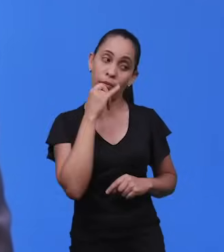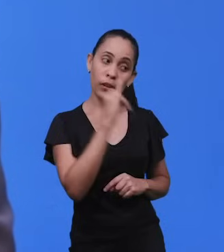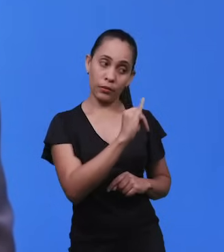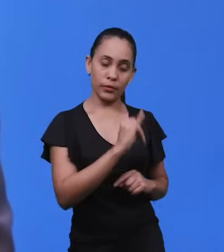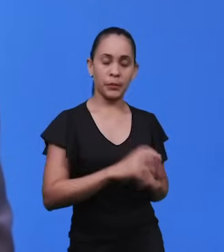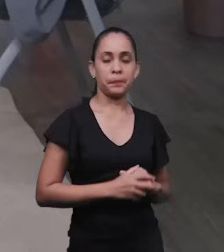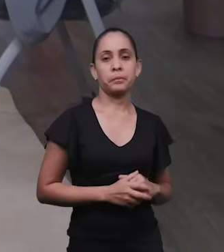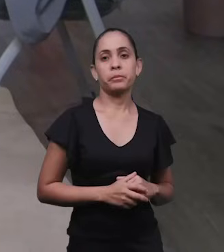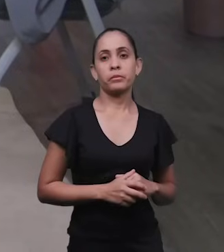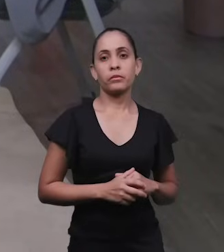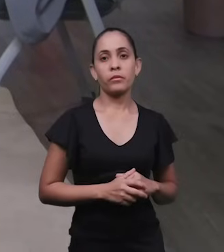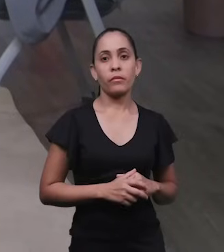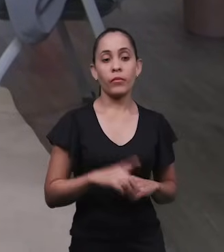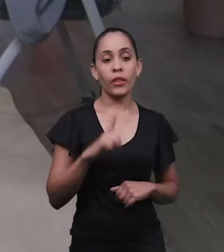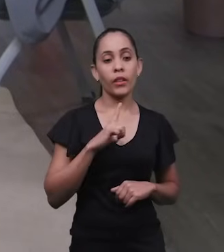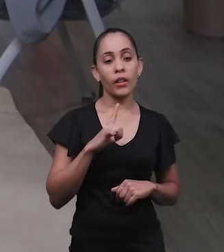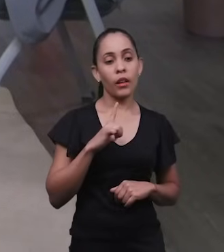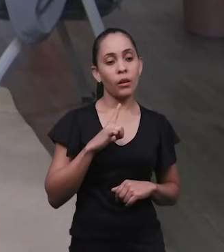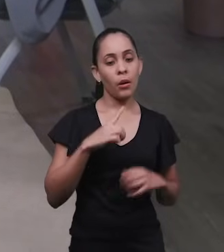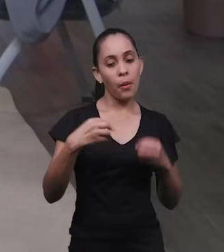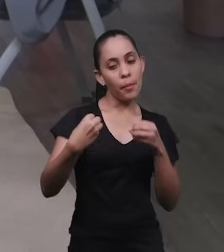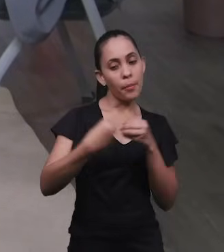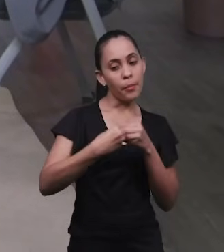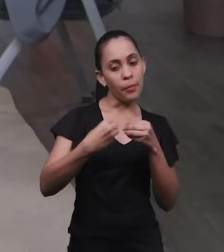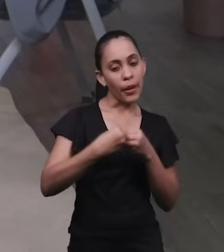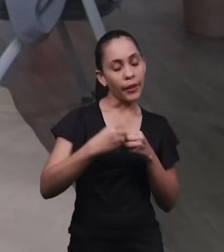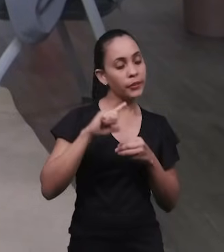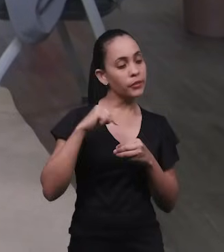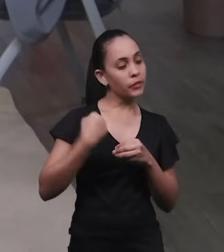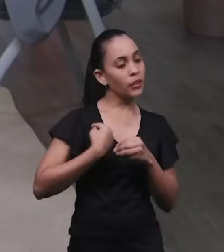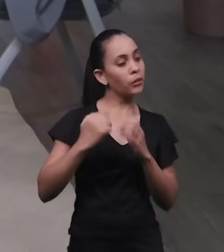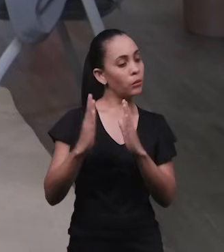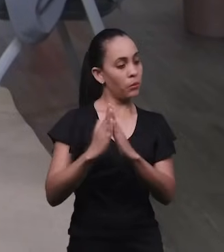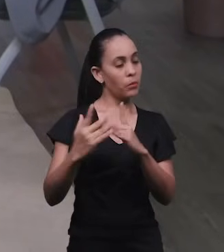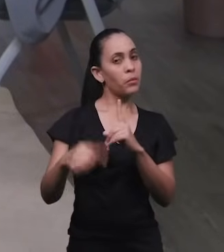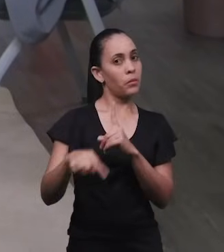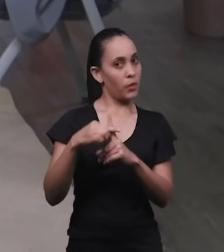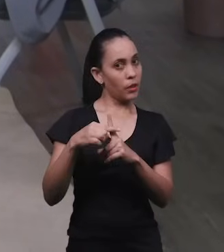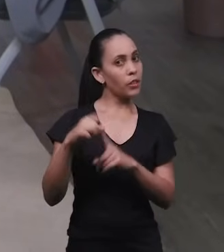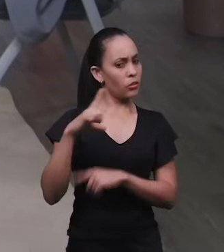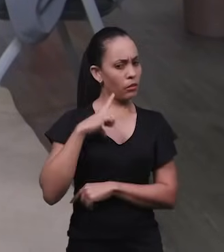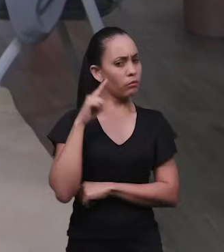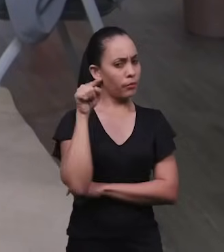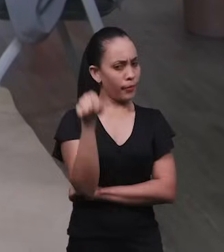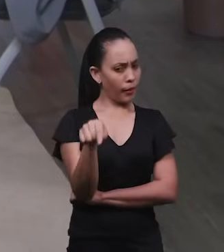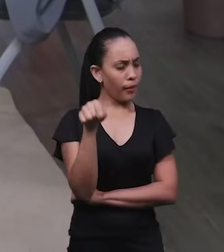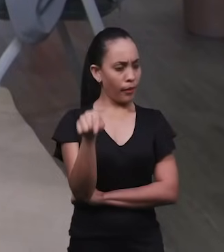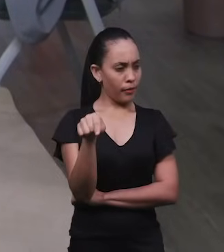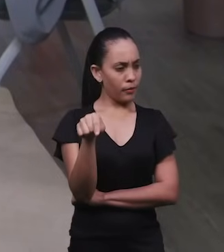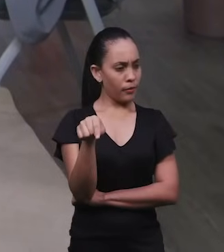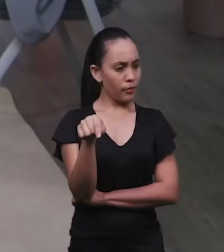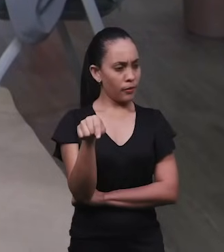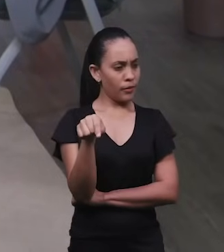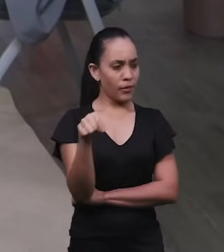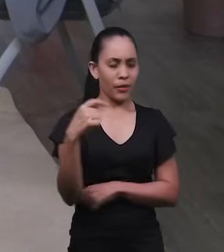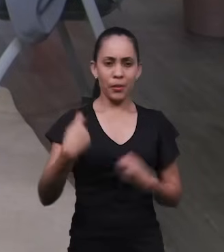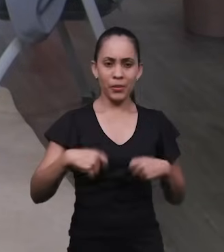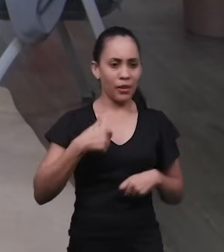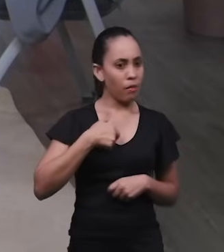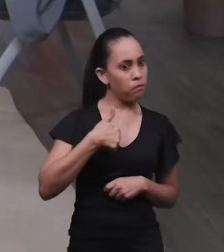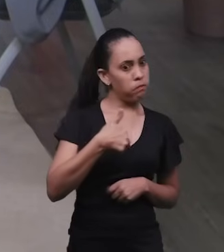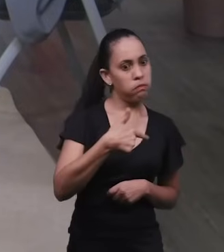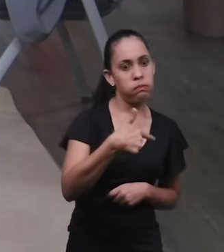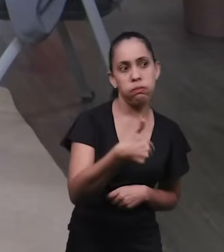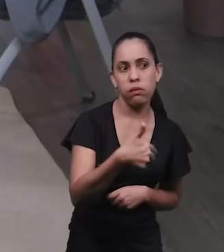quero te dizer uma coisa. No endereço mais próximo tem uma das nossas igrejas. Glória a Deus. Você não vai precisar